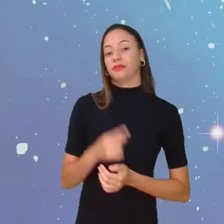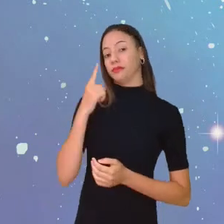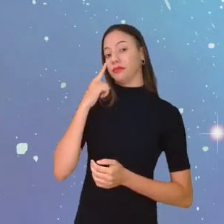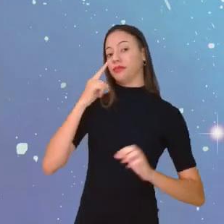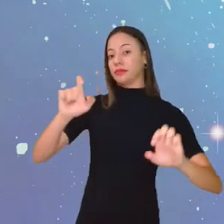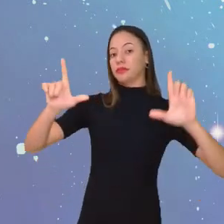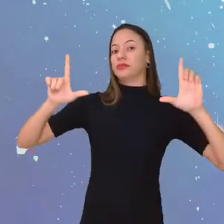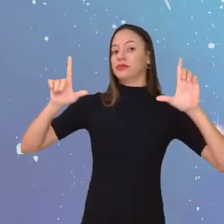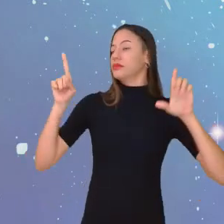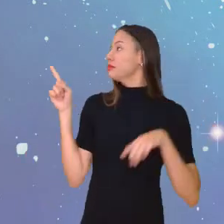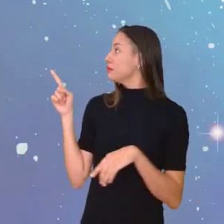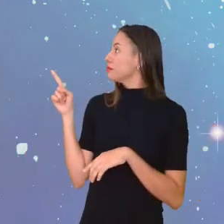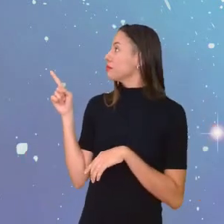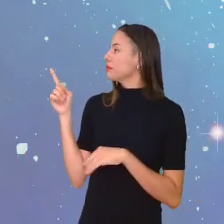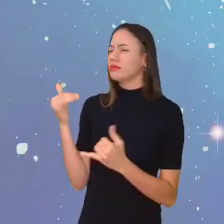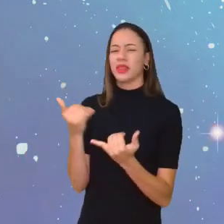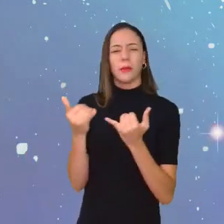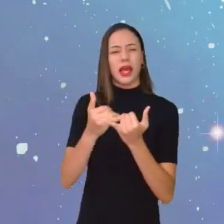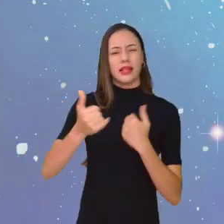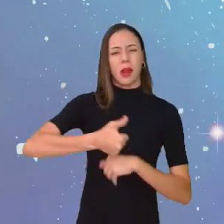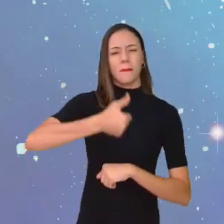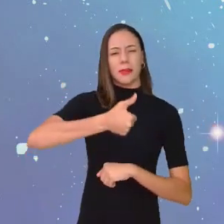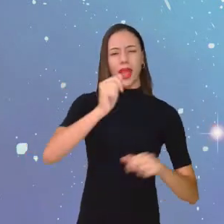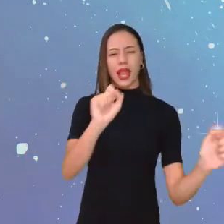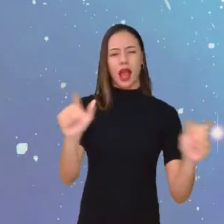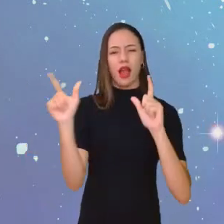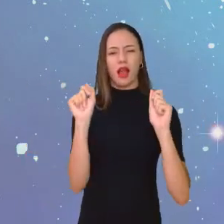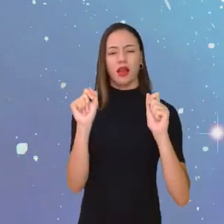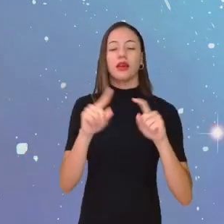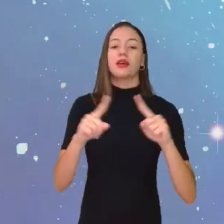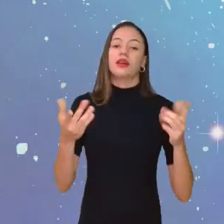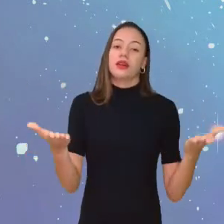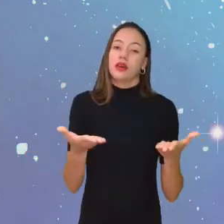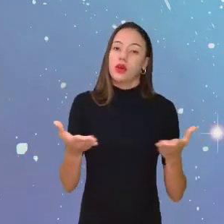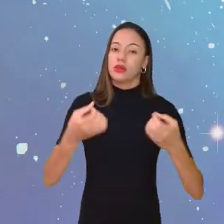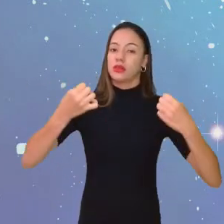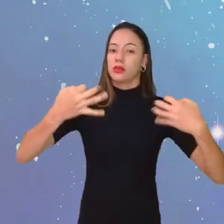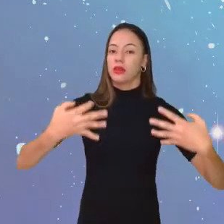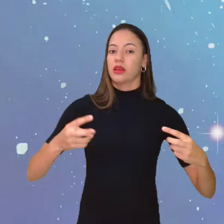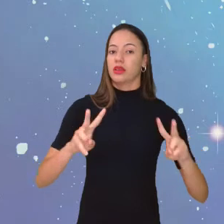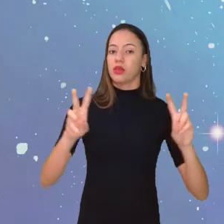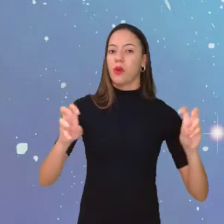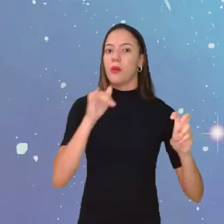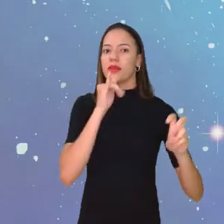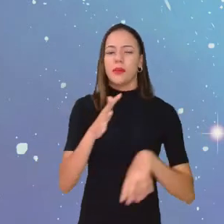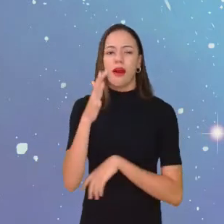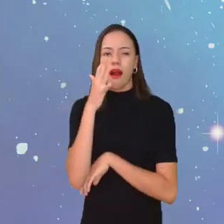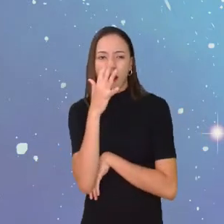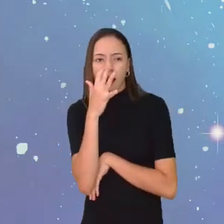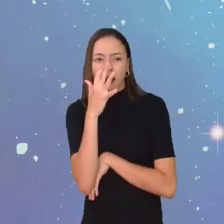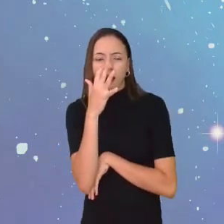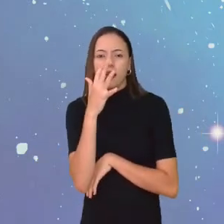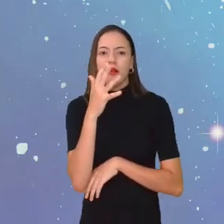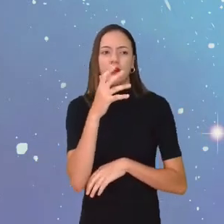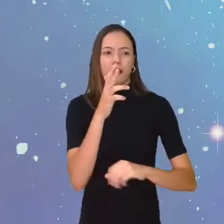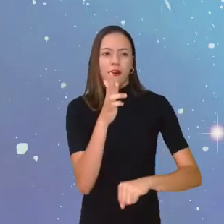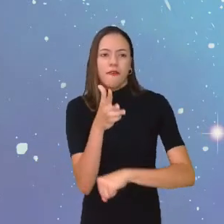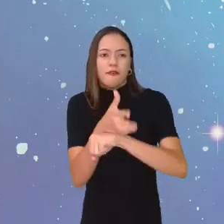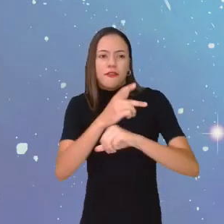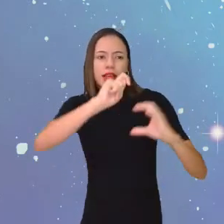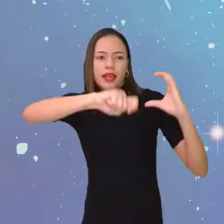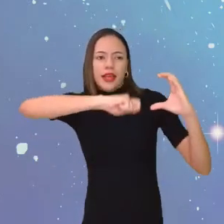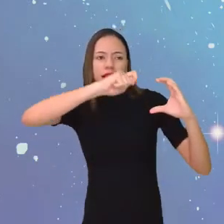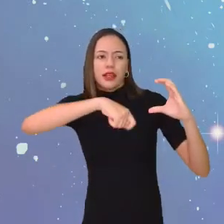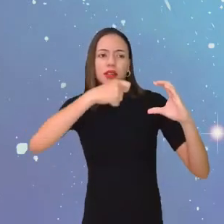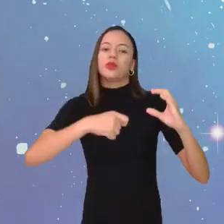aí é como se fosse a primeira mesmo, só que agora falando um pouco de quando a gente vê, assiste a vídeo, essas coisas. aquela